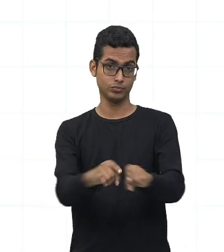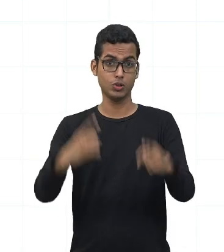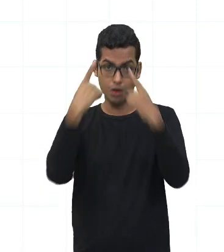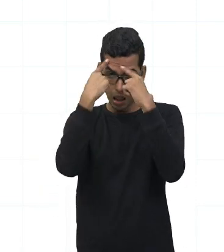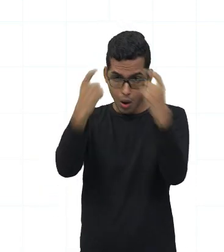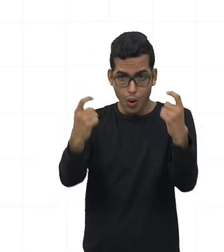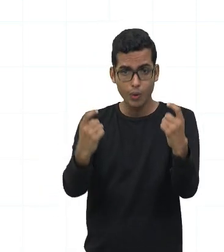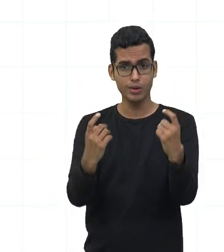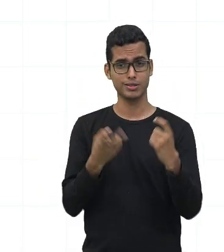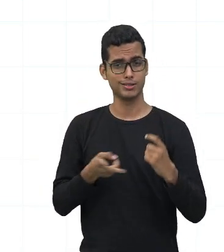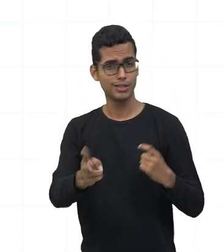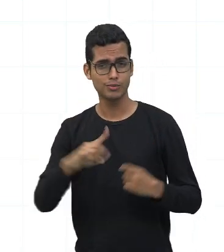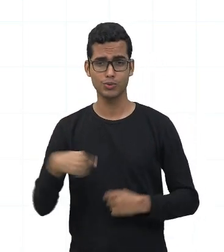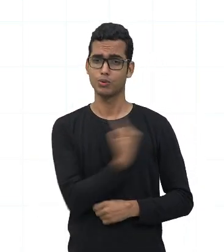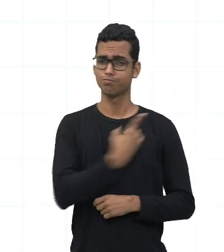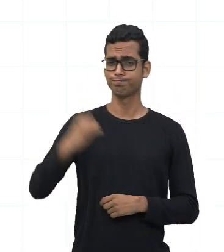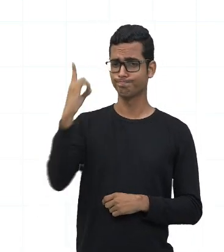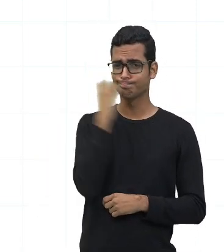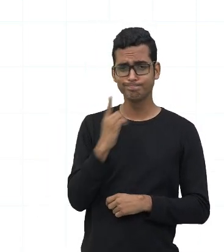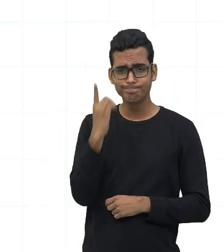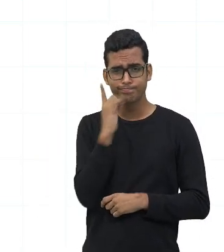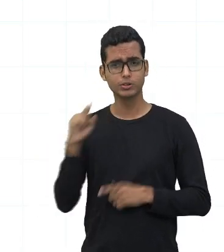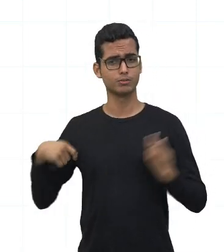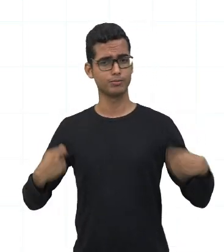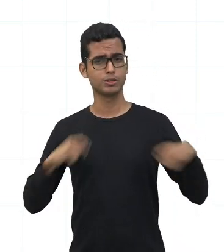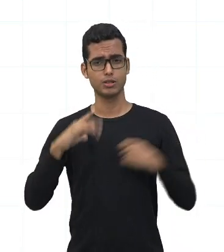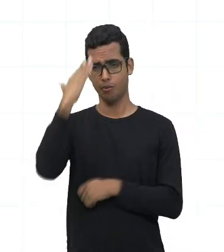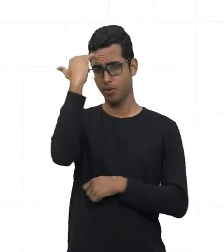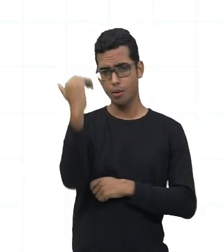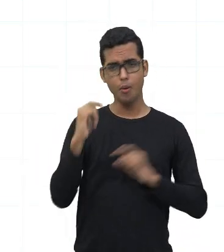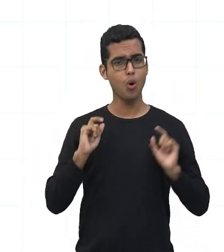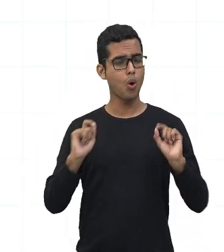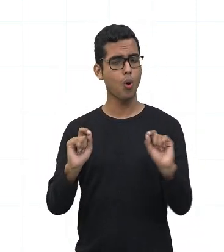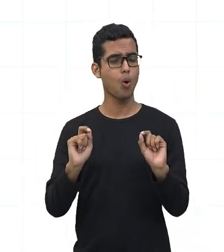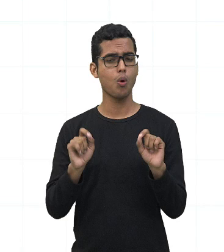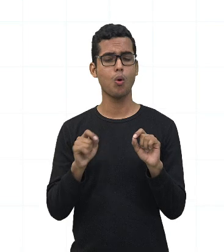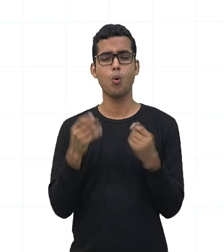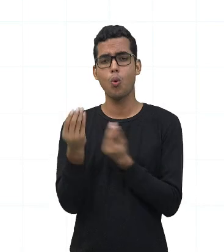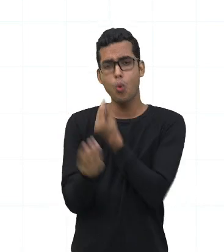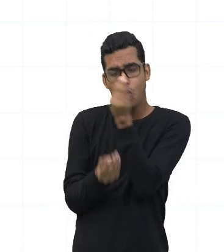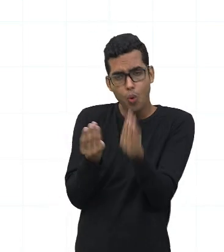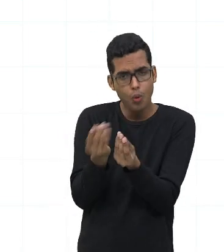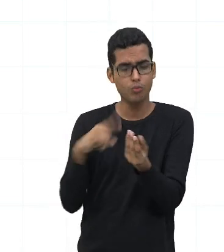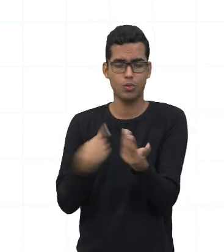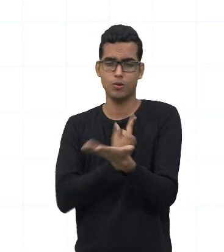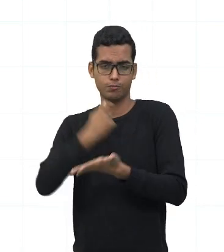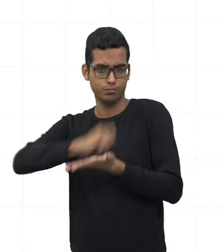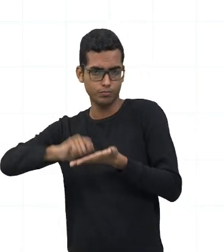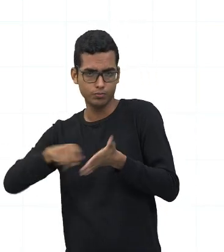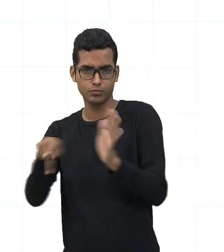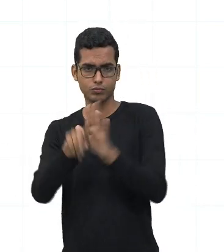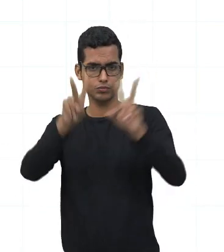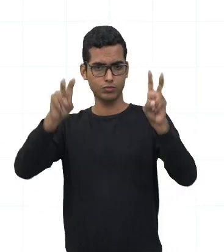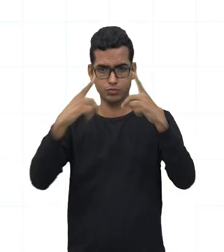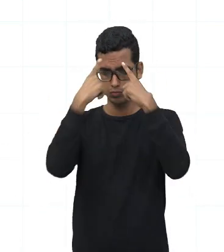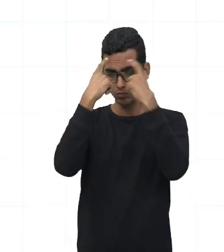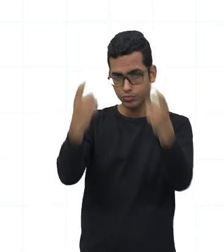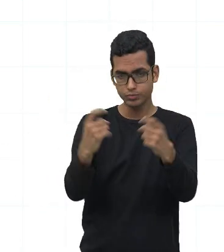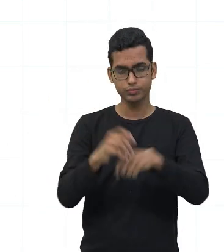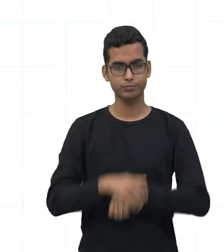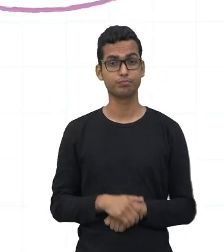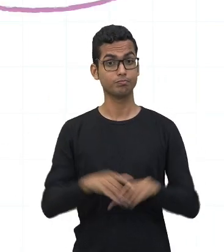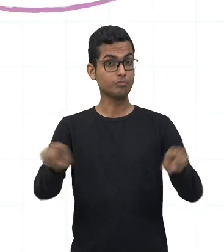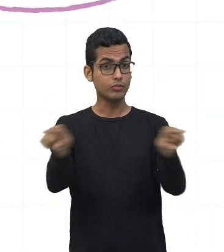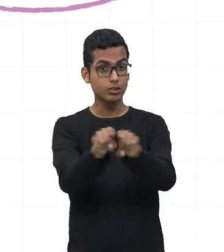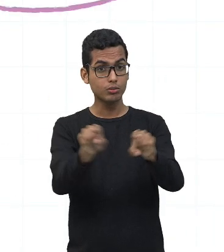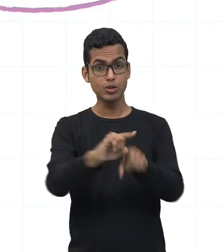presente em nosso cotidiano. Precisamos saber o que vamos escrever sobre violência. Temos um